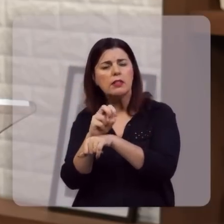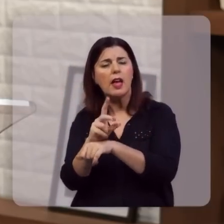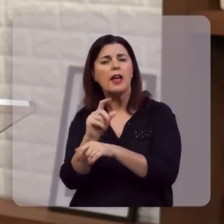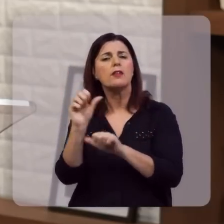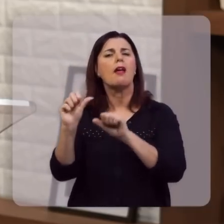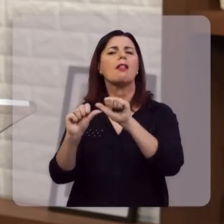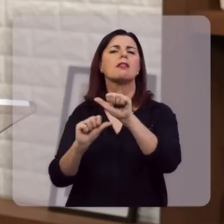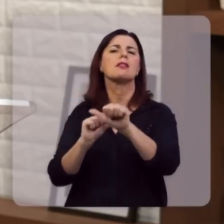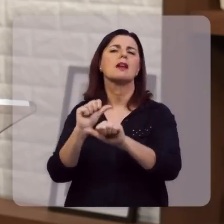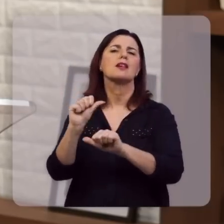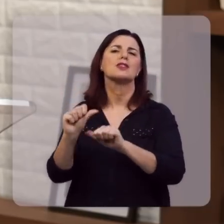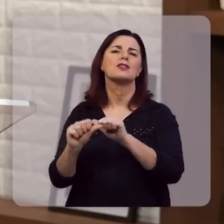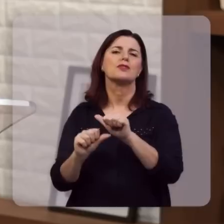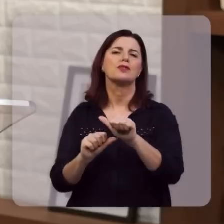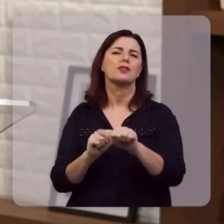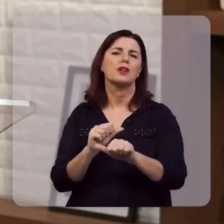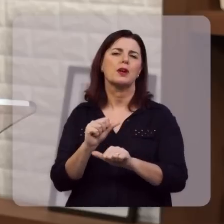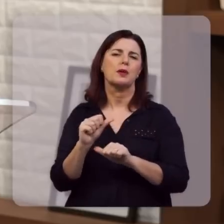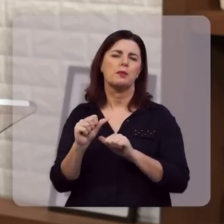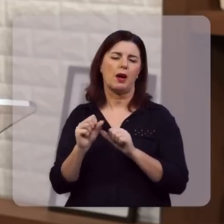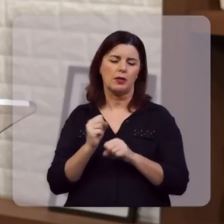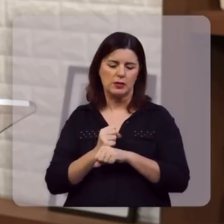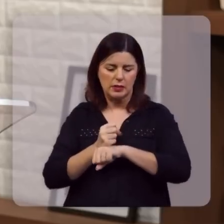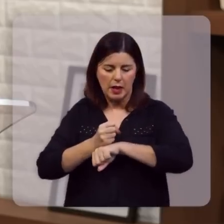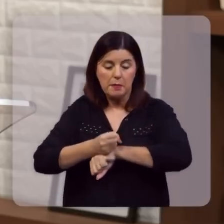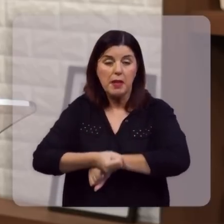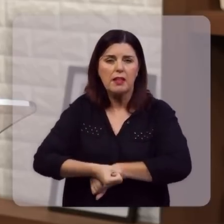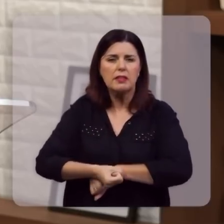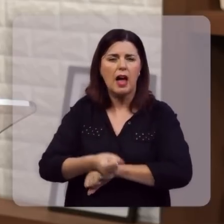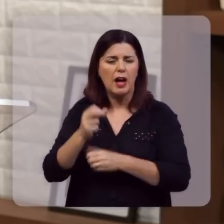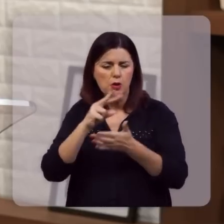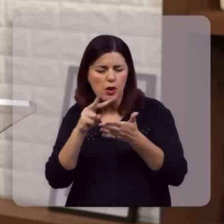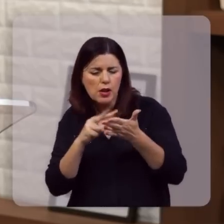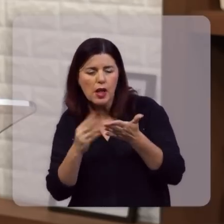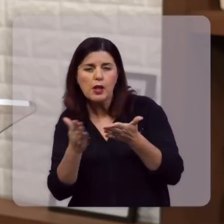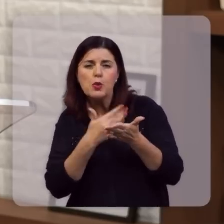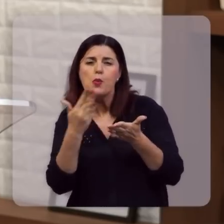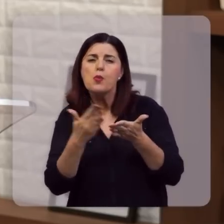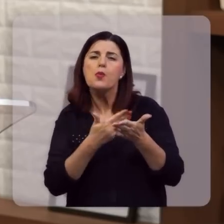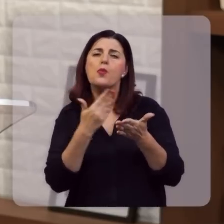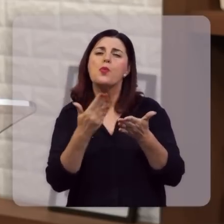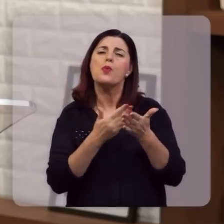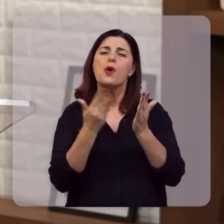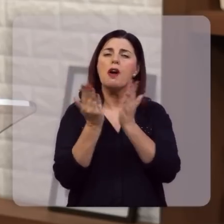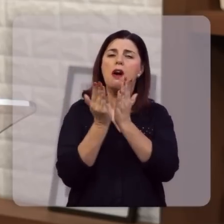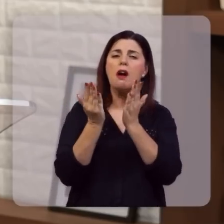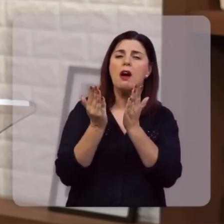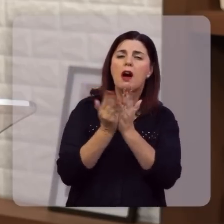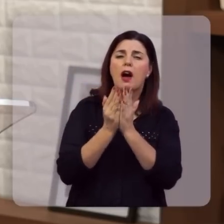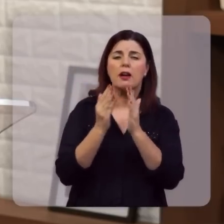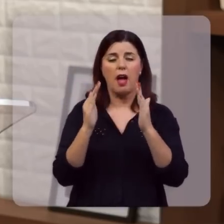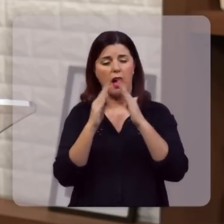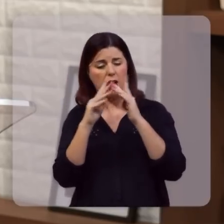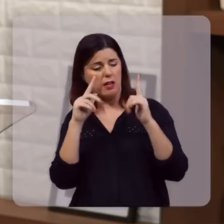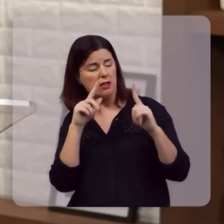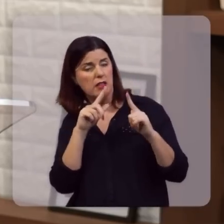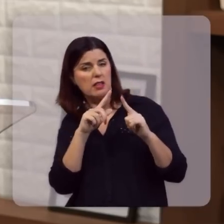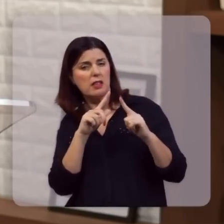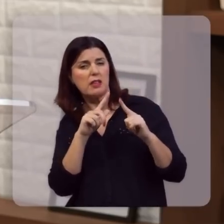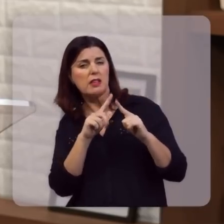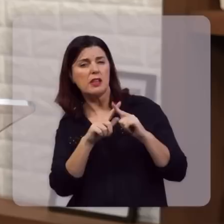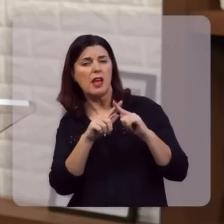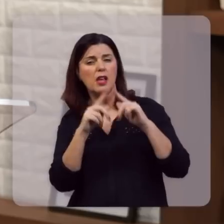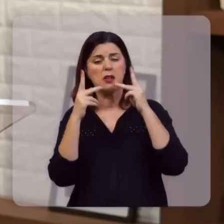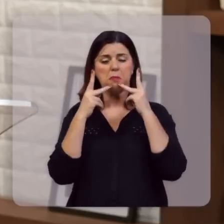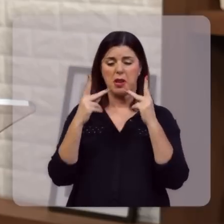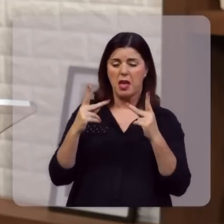panela é tornar as cátedras dos seminários, a literatura cristã, os púlpitos